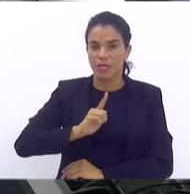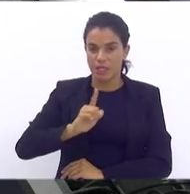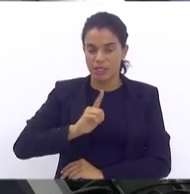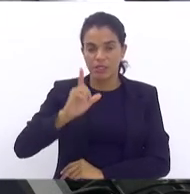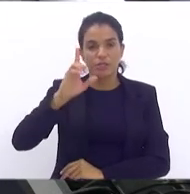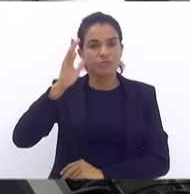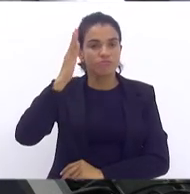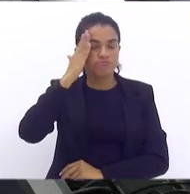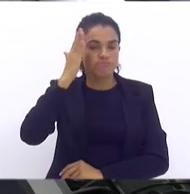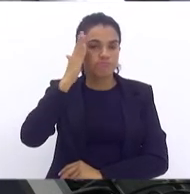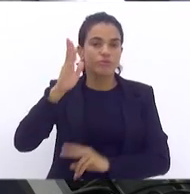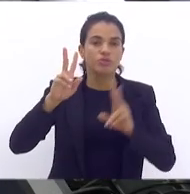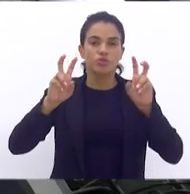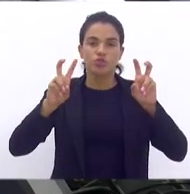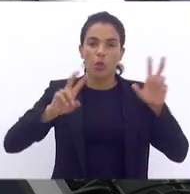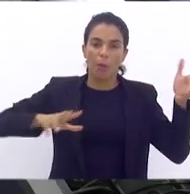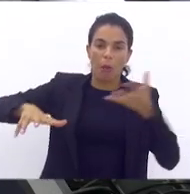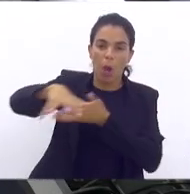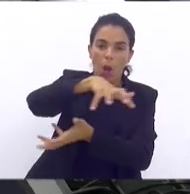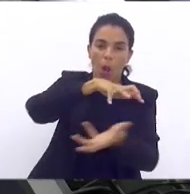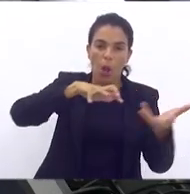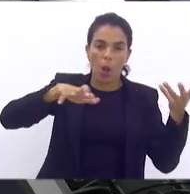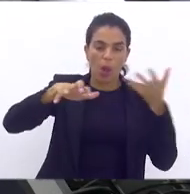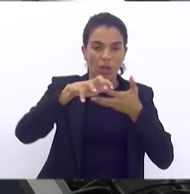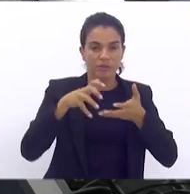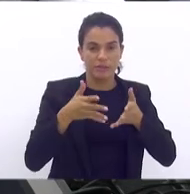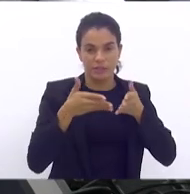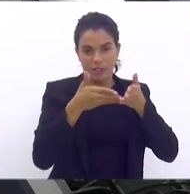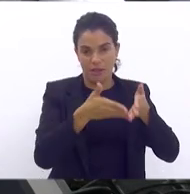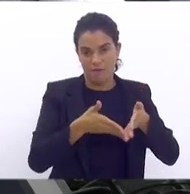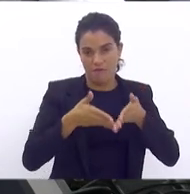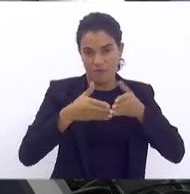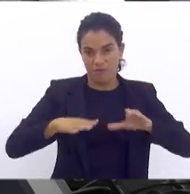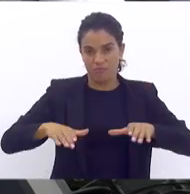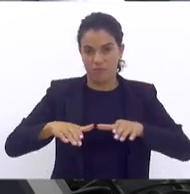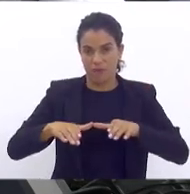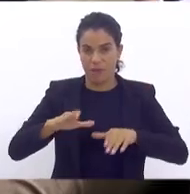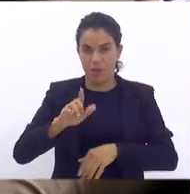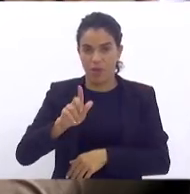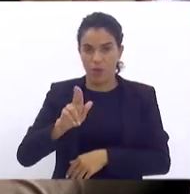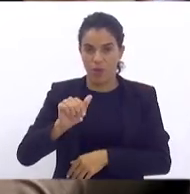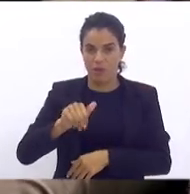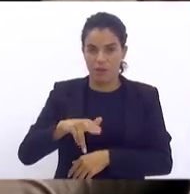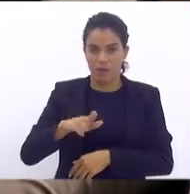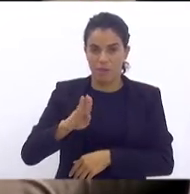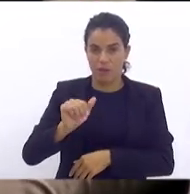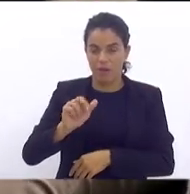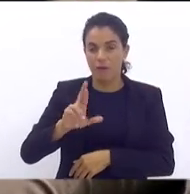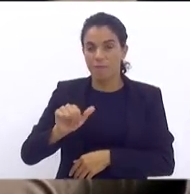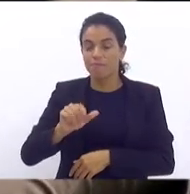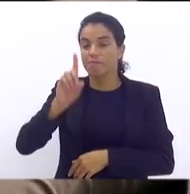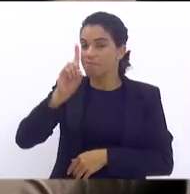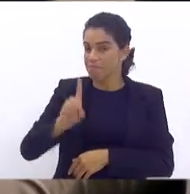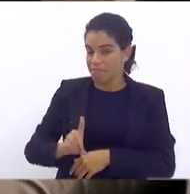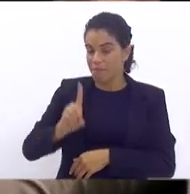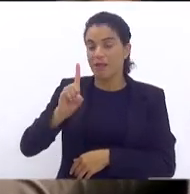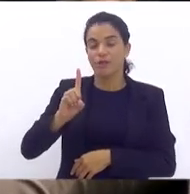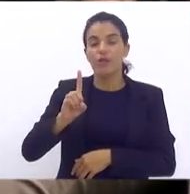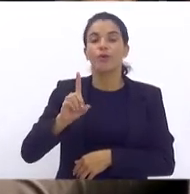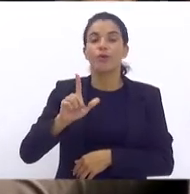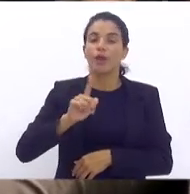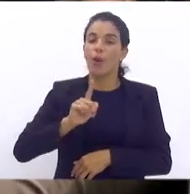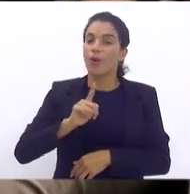navios, desmanche e desmantelamento da Baía de Guanabara? Bem, como nós já colocamos, a diretoria de Portos e Costas ela